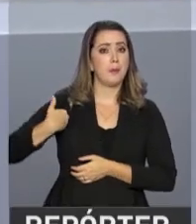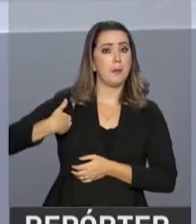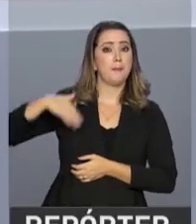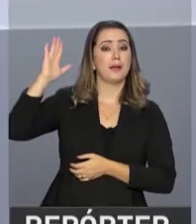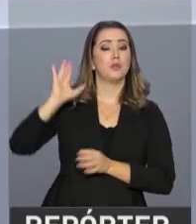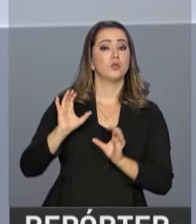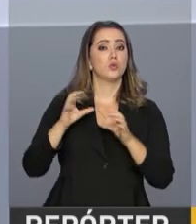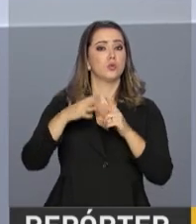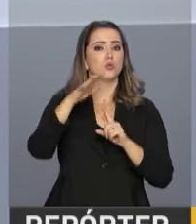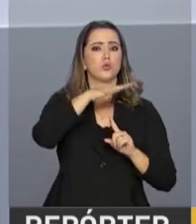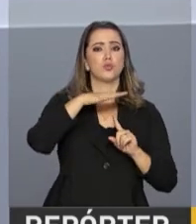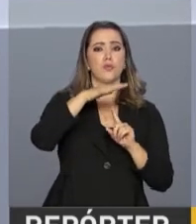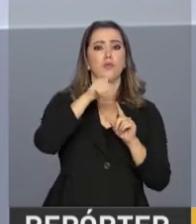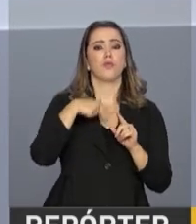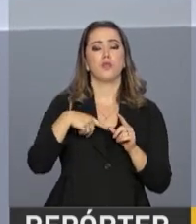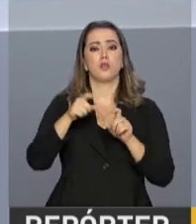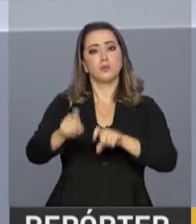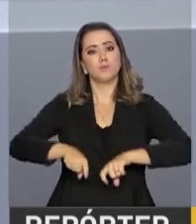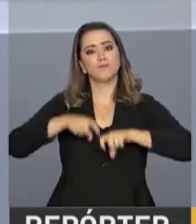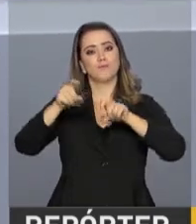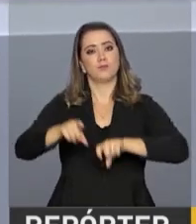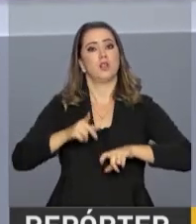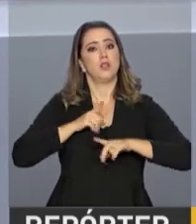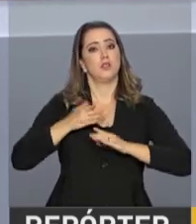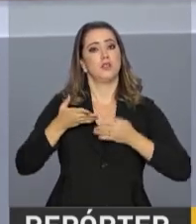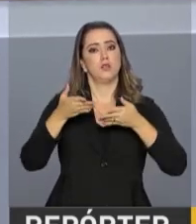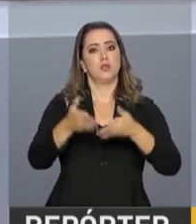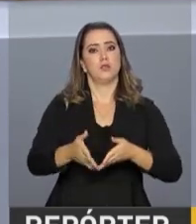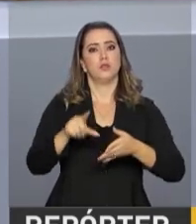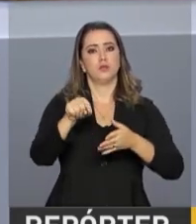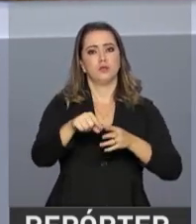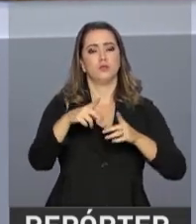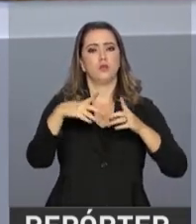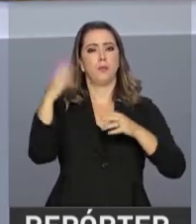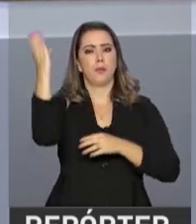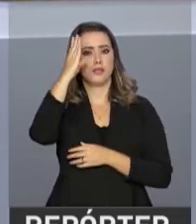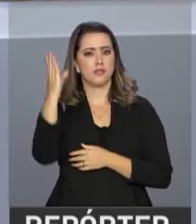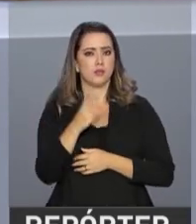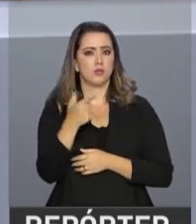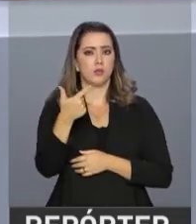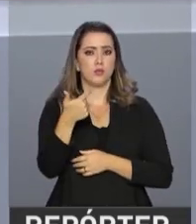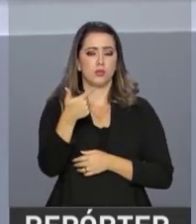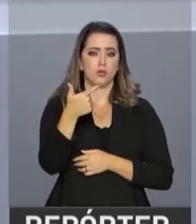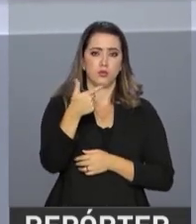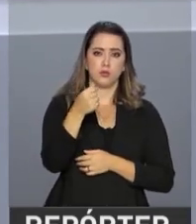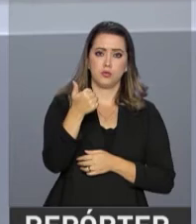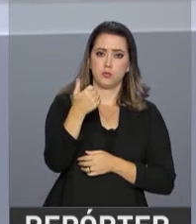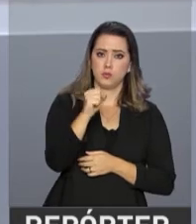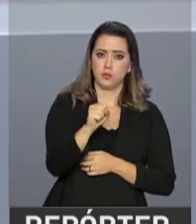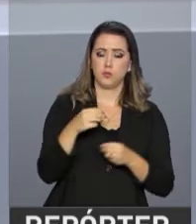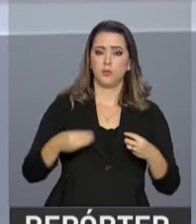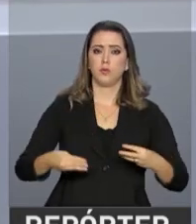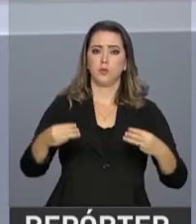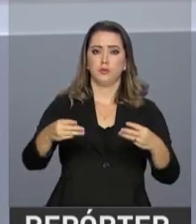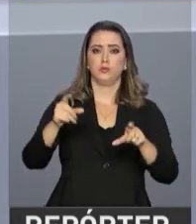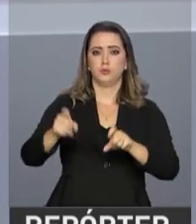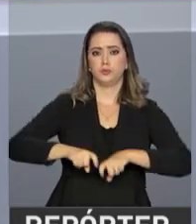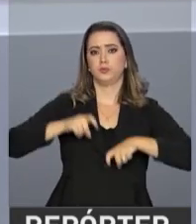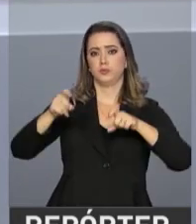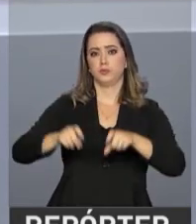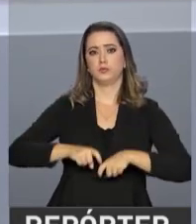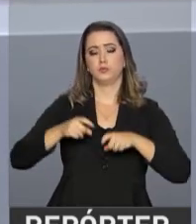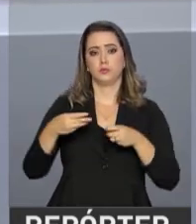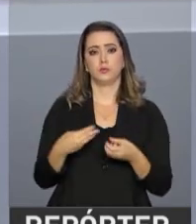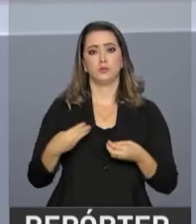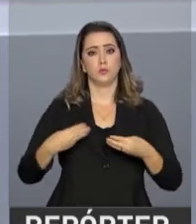maiores feiras internacionais de agronegócios terão a presença do pavilhão brasil em 2018 o ministério da agricultura pecuária e abastecimento